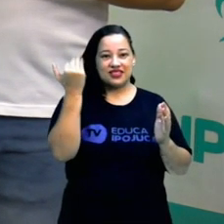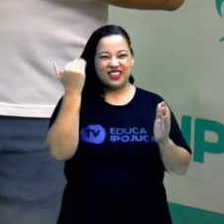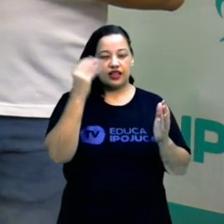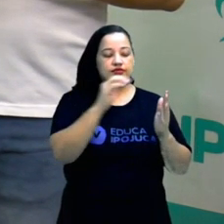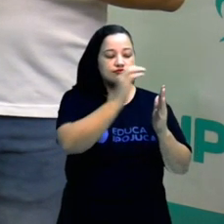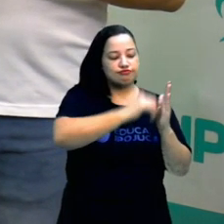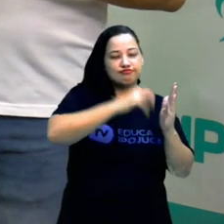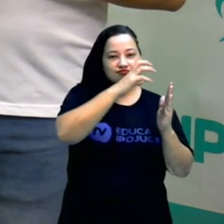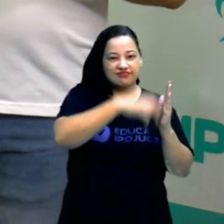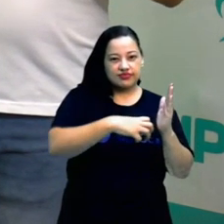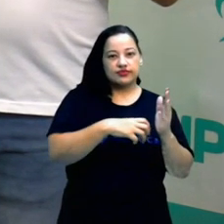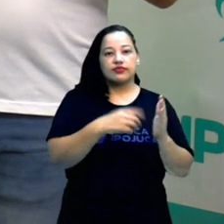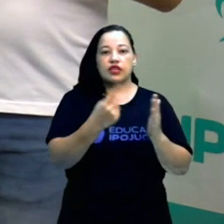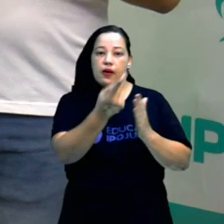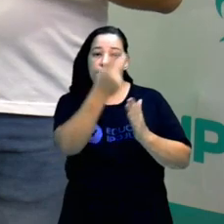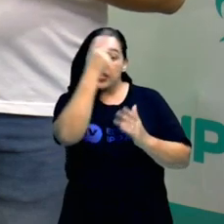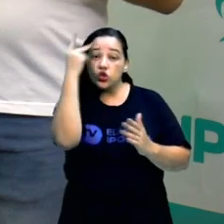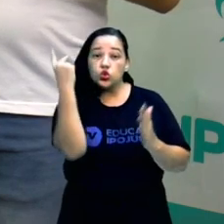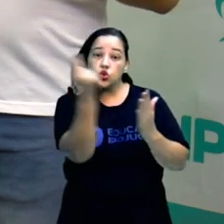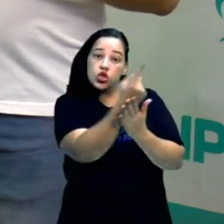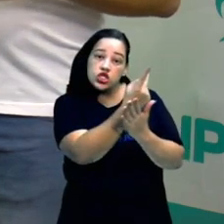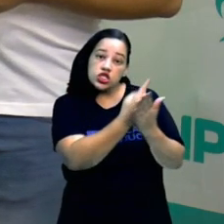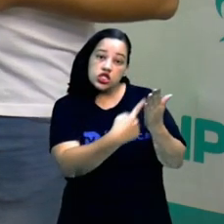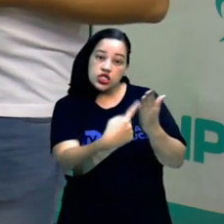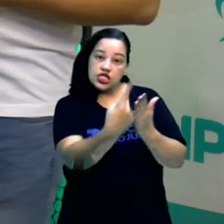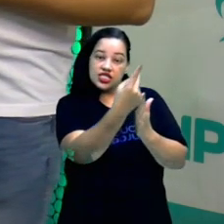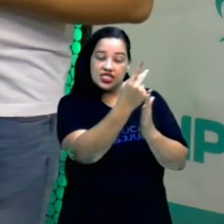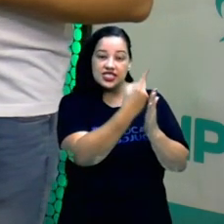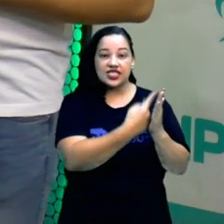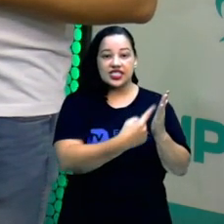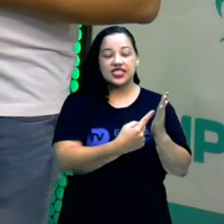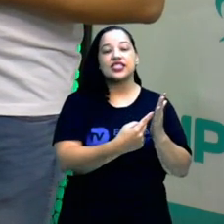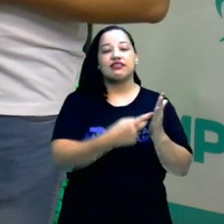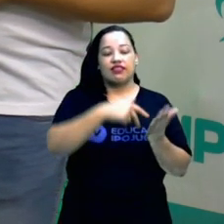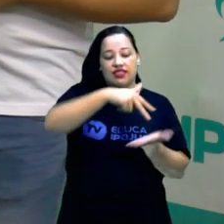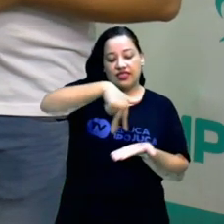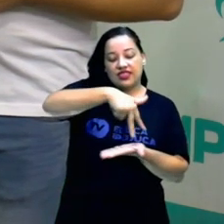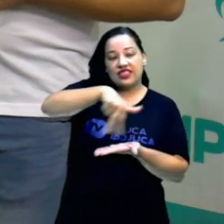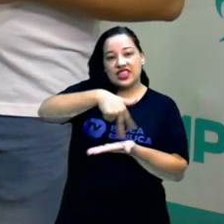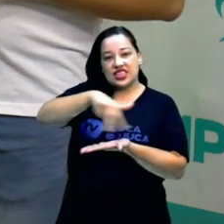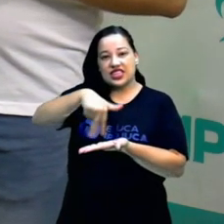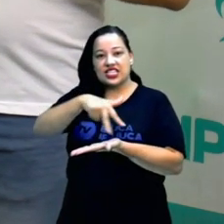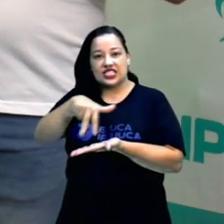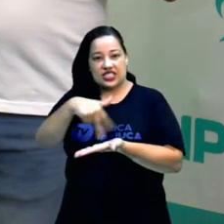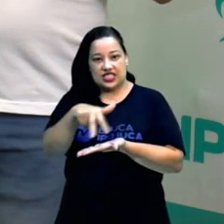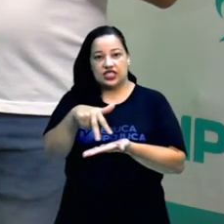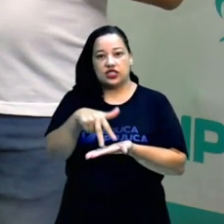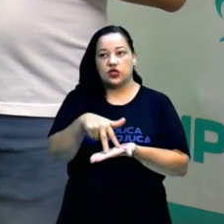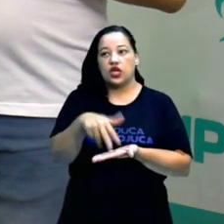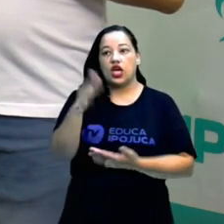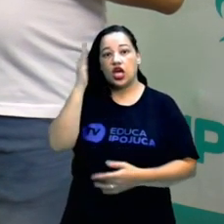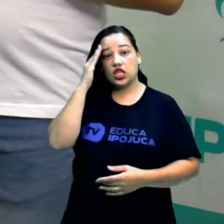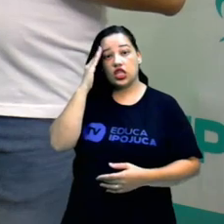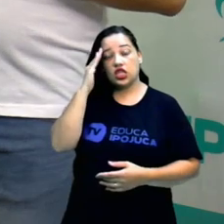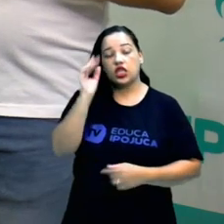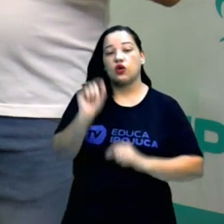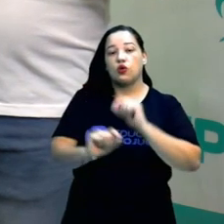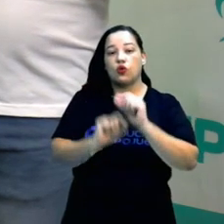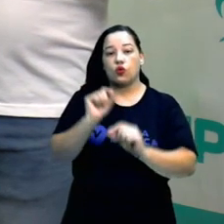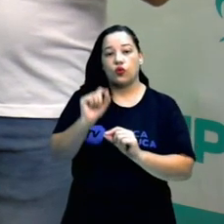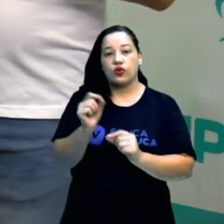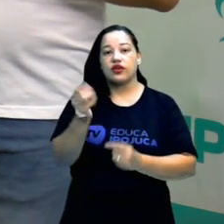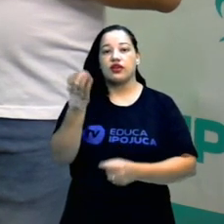dançando, vamos entender que a dança foi uma das primeiras